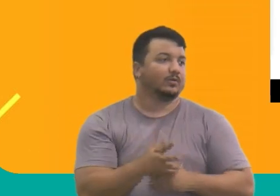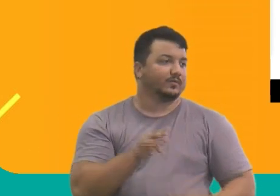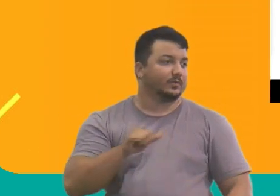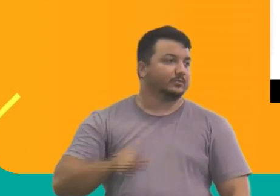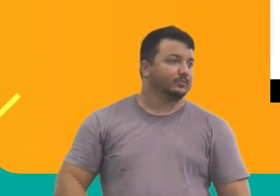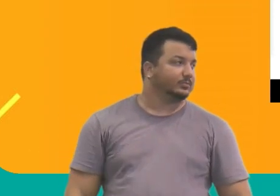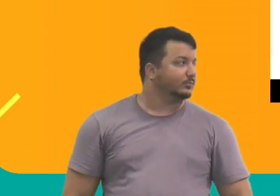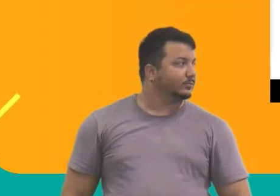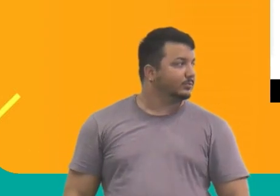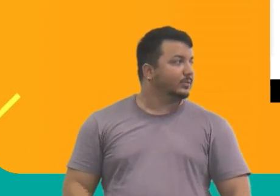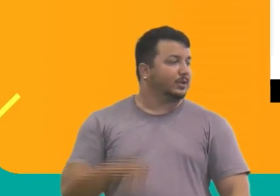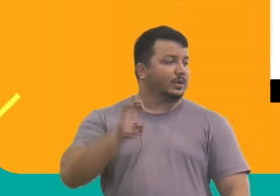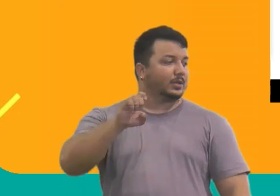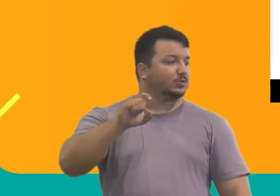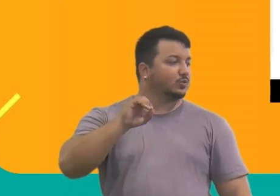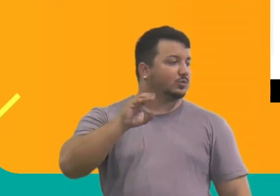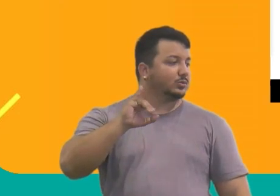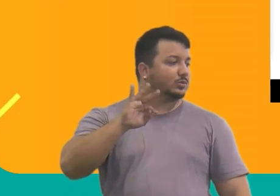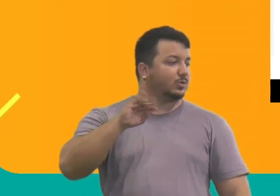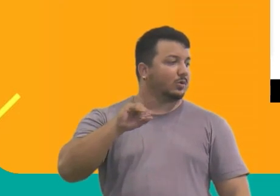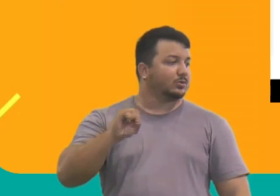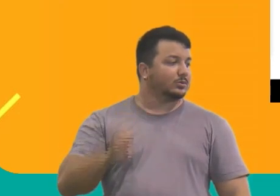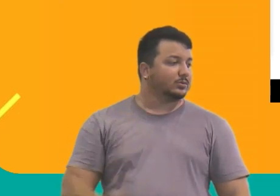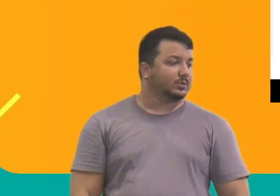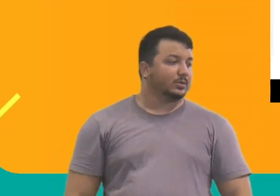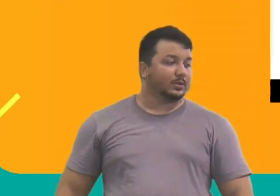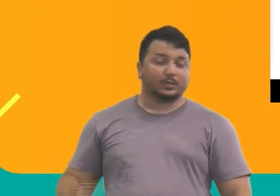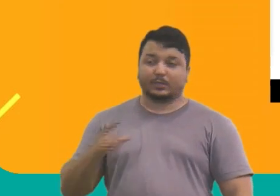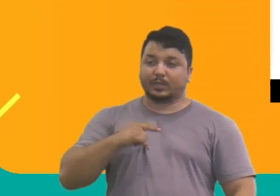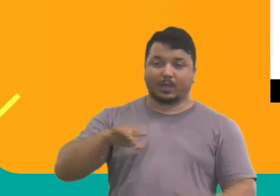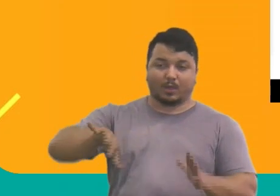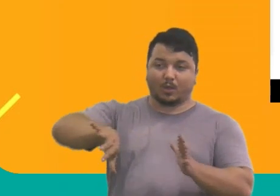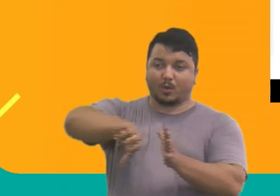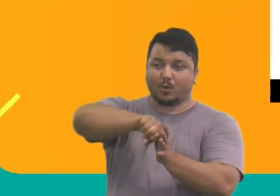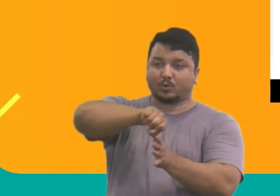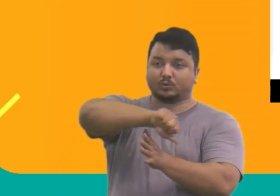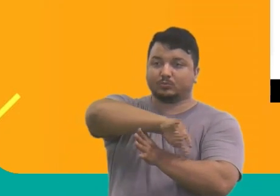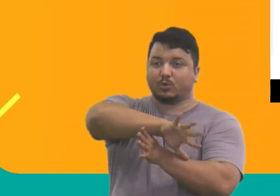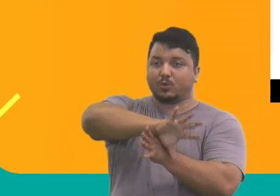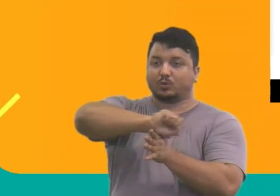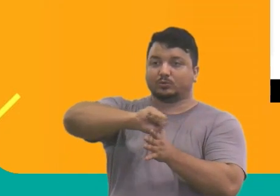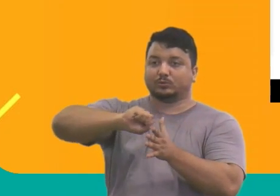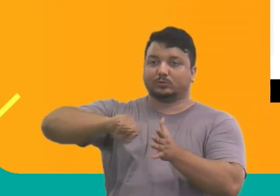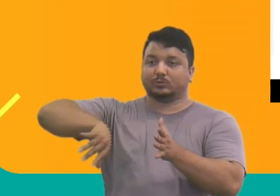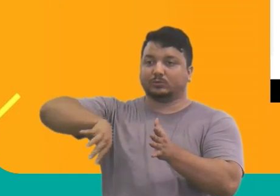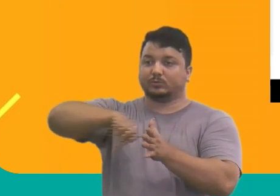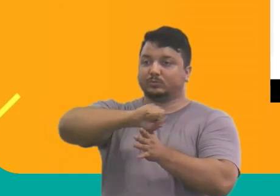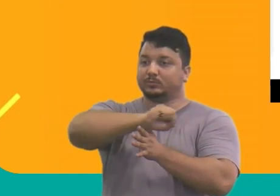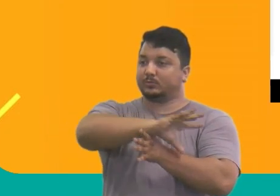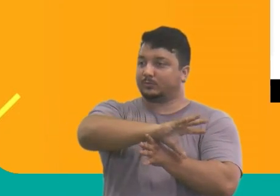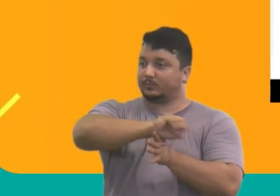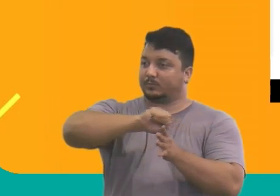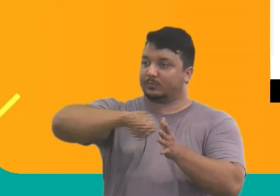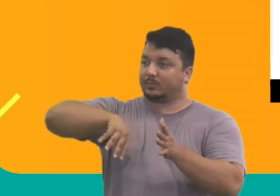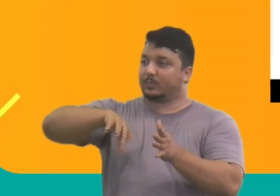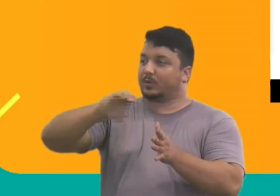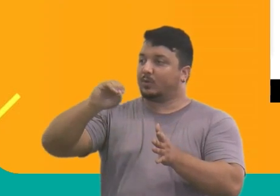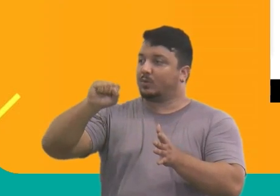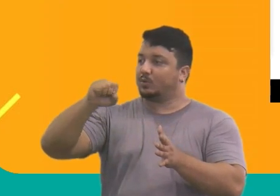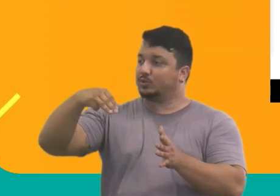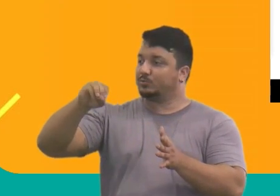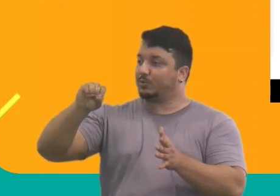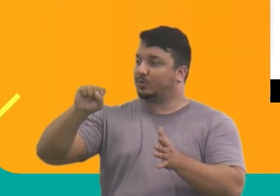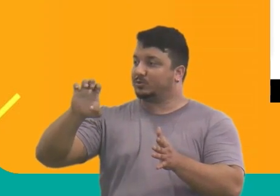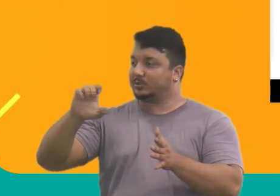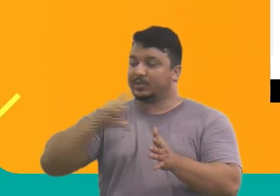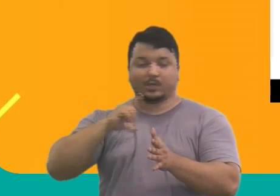fora nessa exocitose. Quando eu tenho a osmose, era o que a Catarina estava